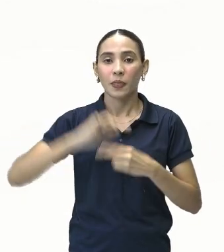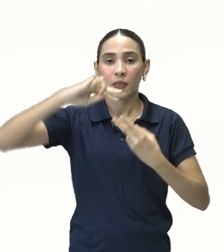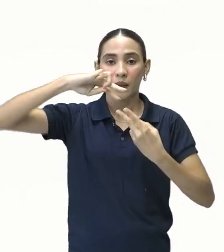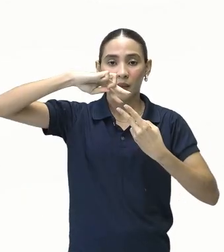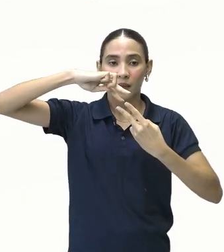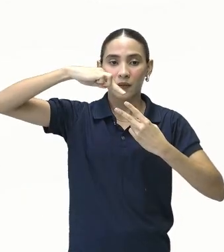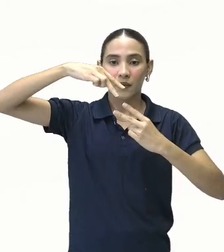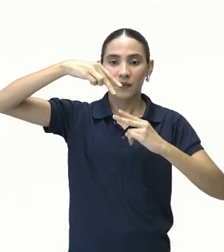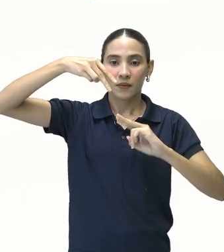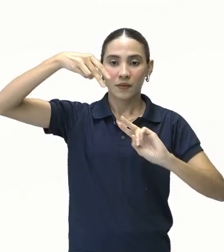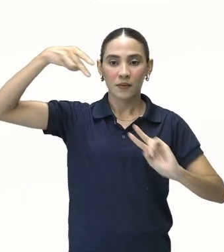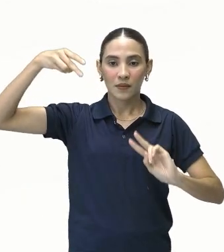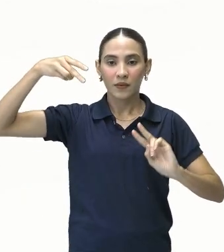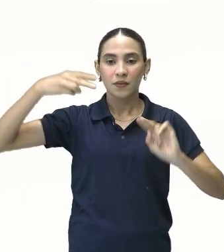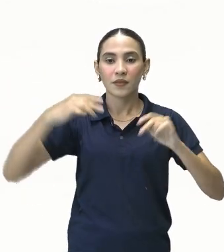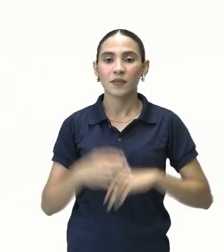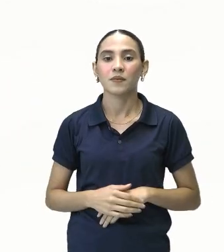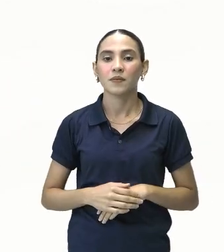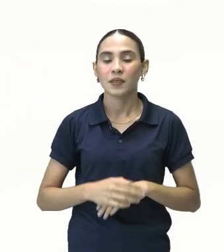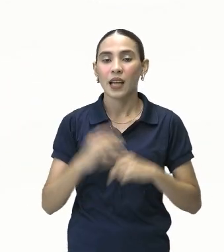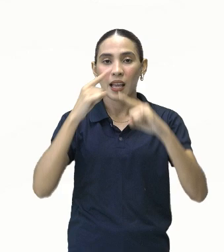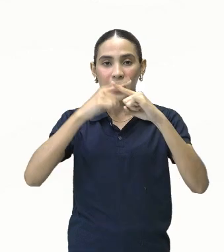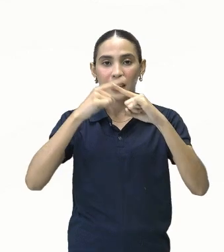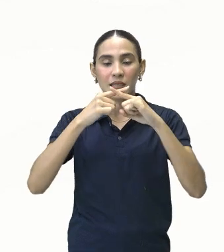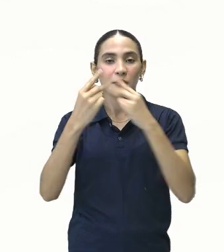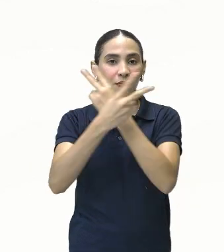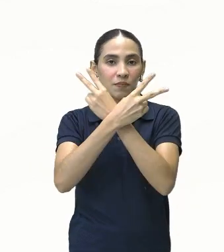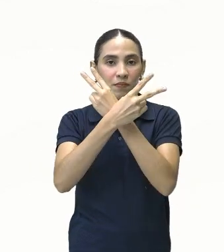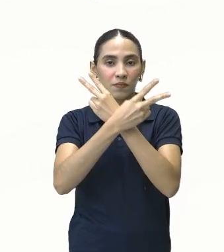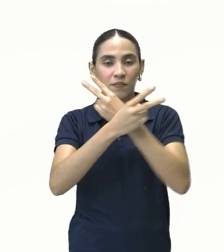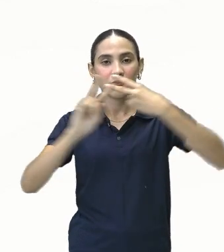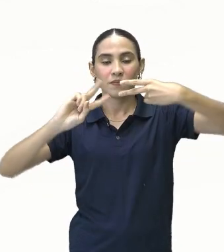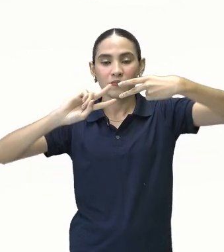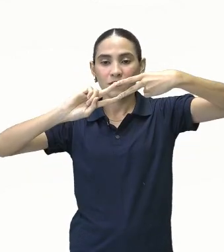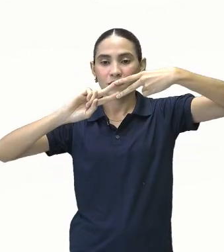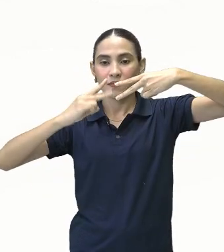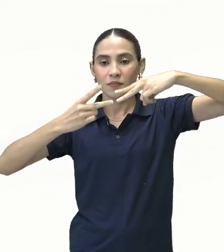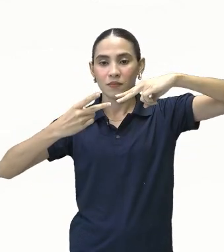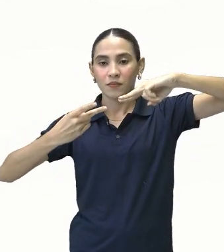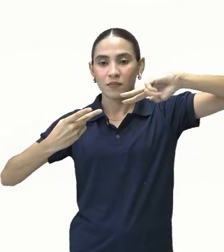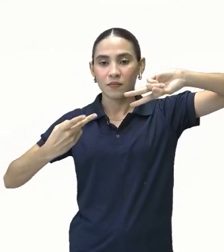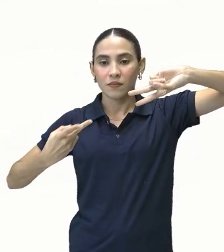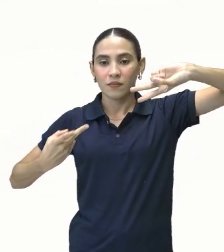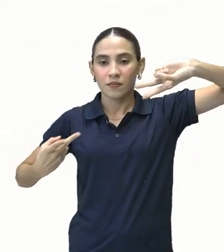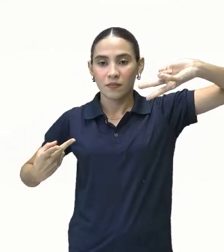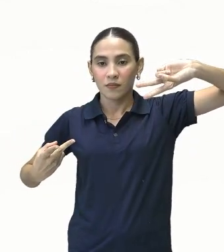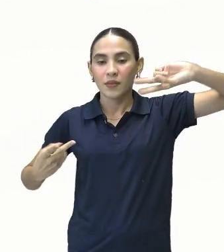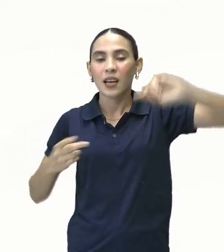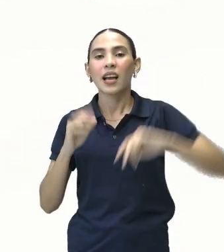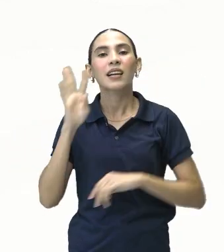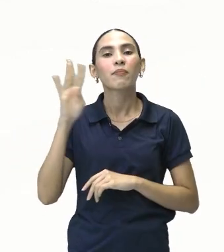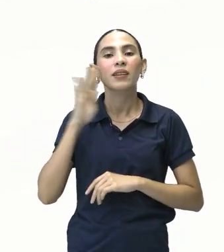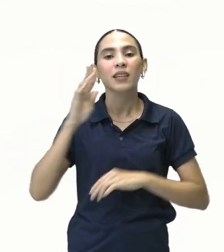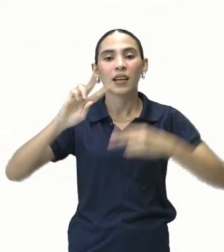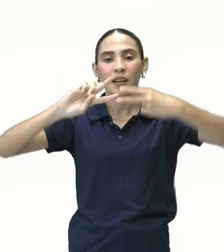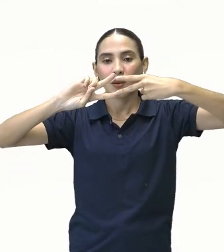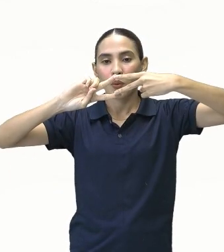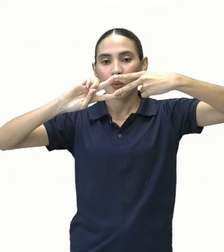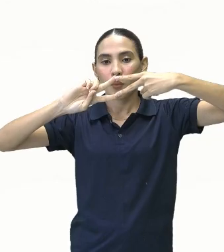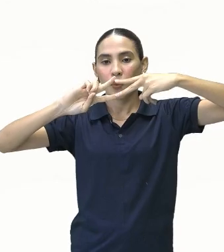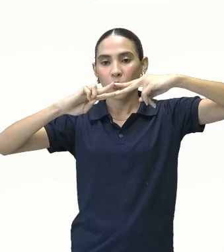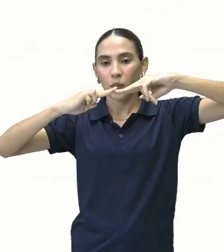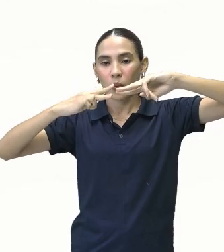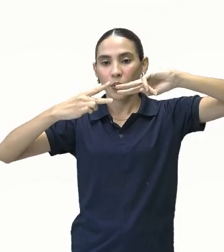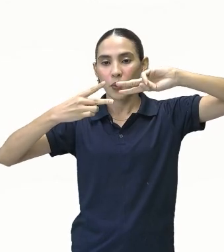espiralizado, em forma da estrutura cromossomo. Quando você estica, né, imagina assim, esticando um